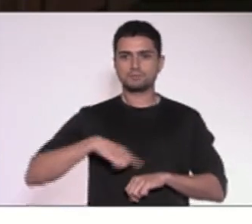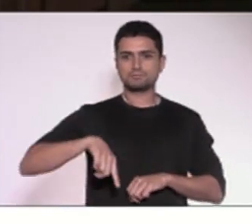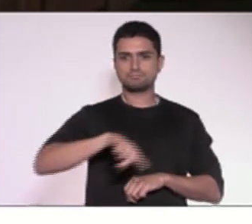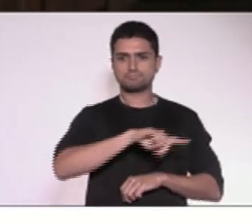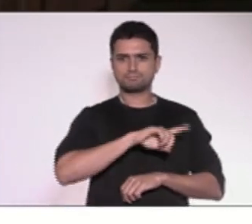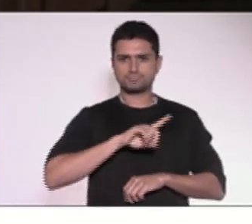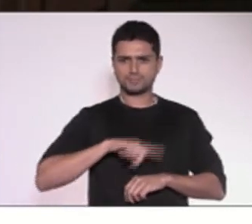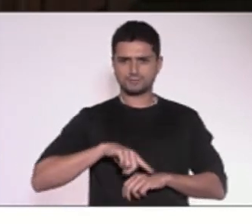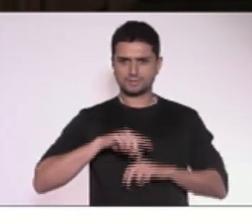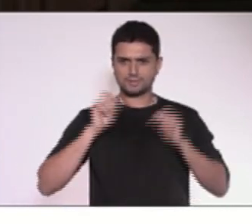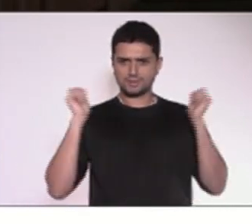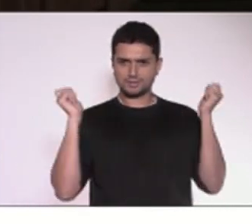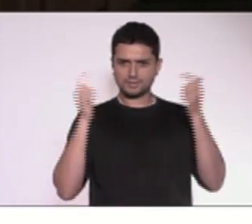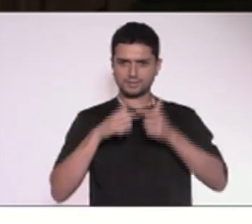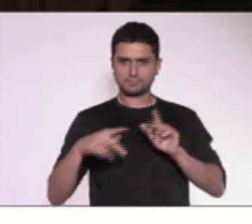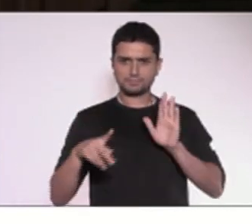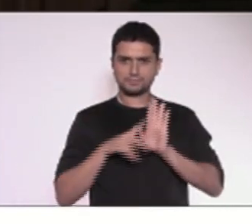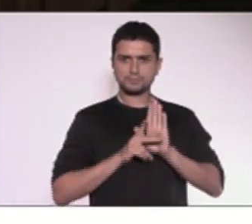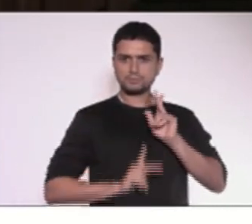de Tiradentes,